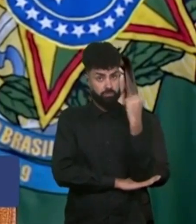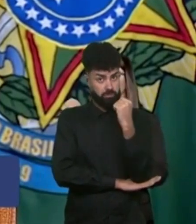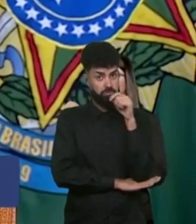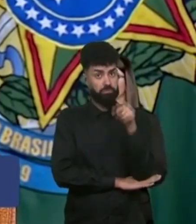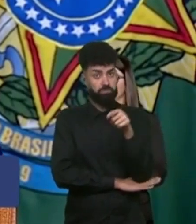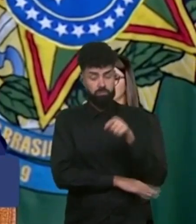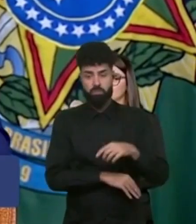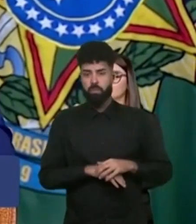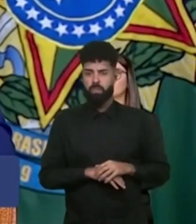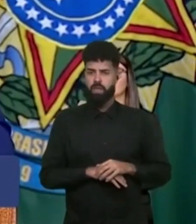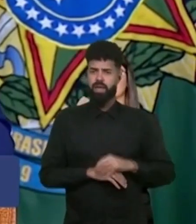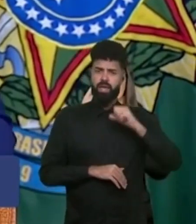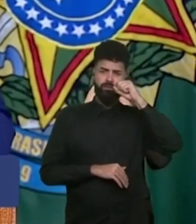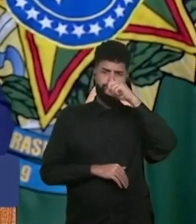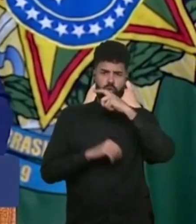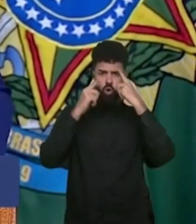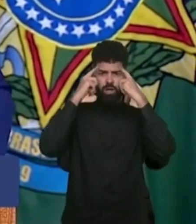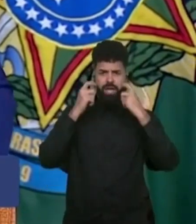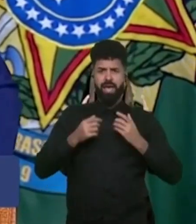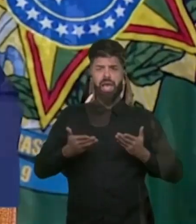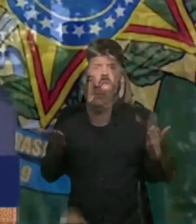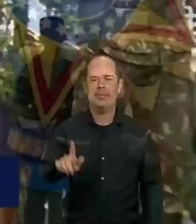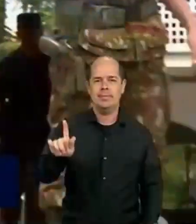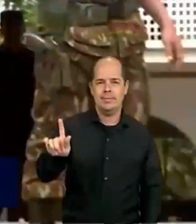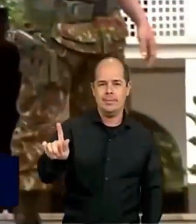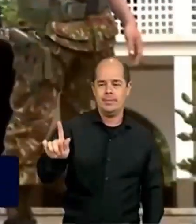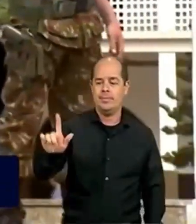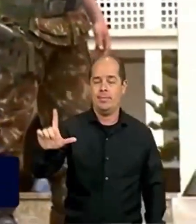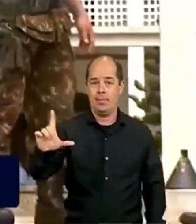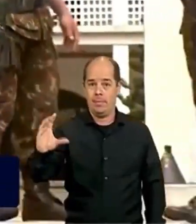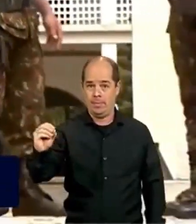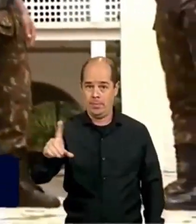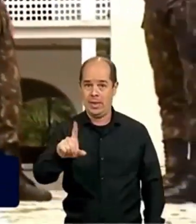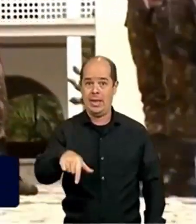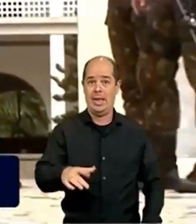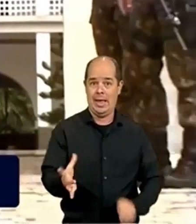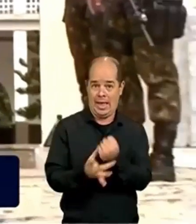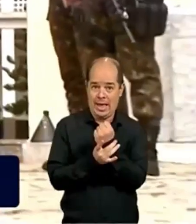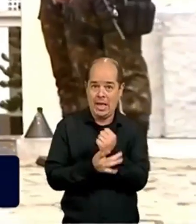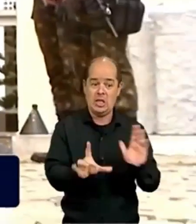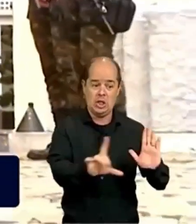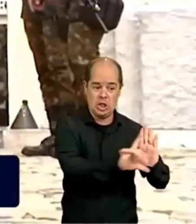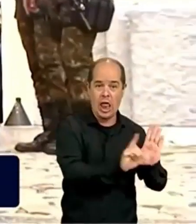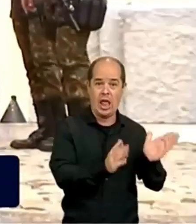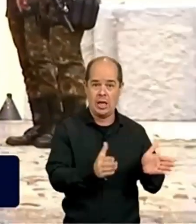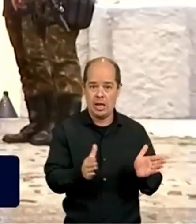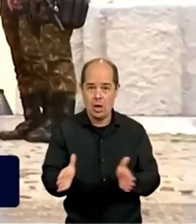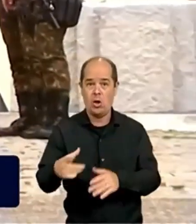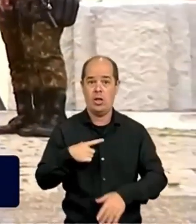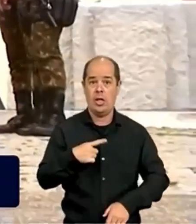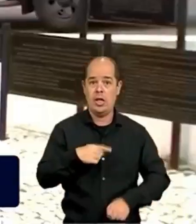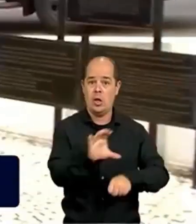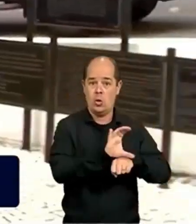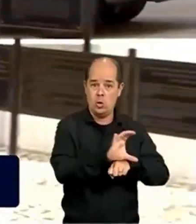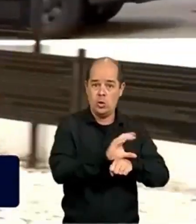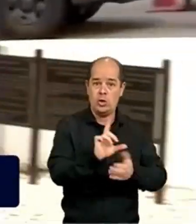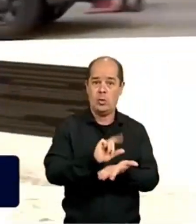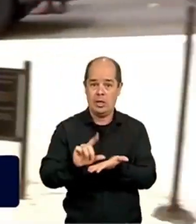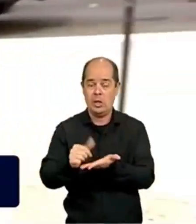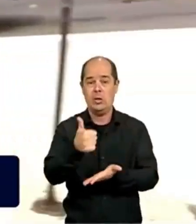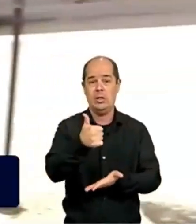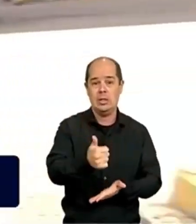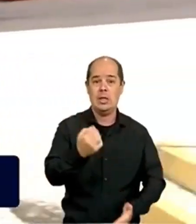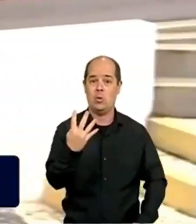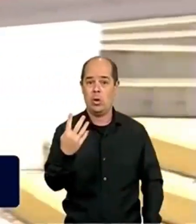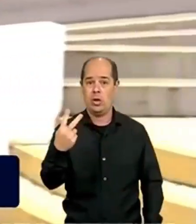que já foram feitas no Brasil. Essa GLO incide sobre áreas que já são federais. E alguém perguntaria, se já são